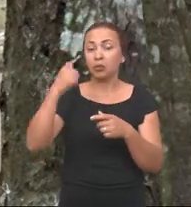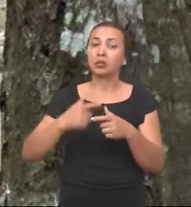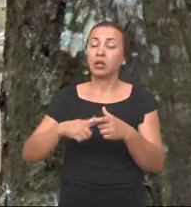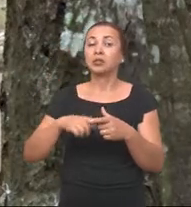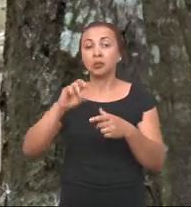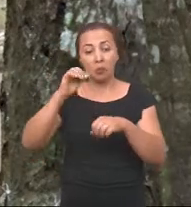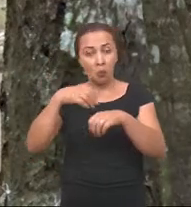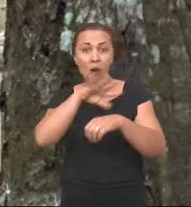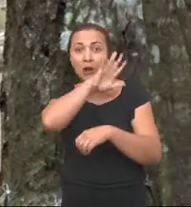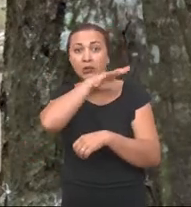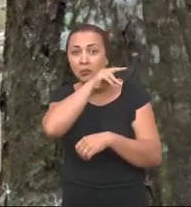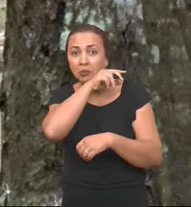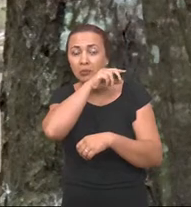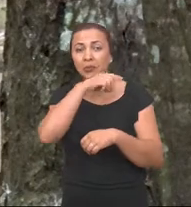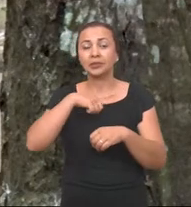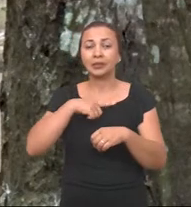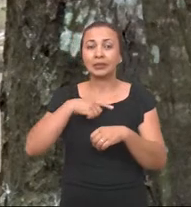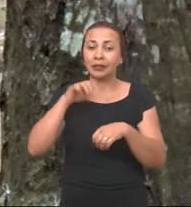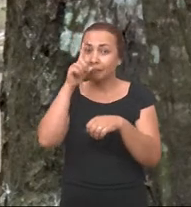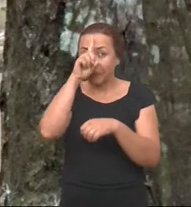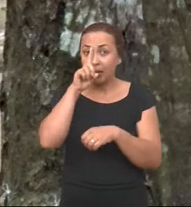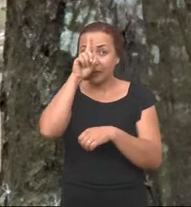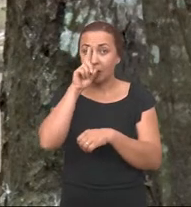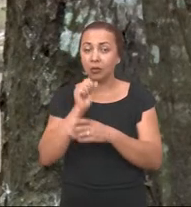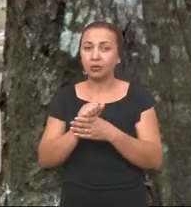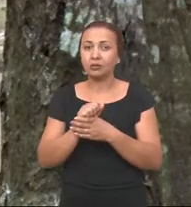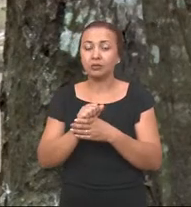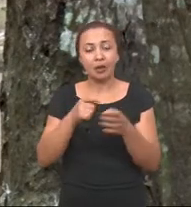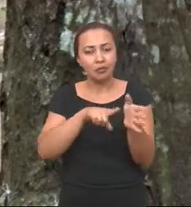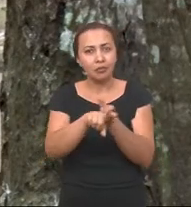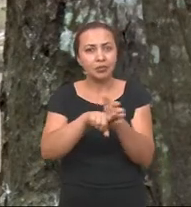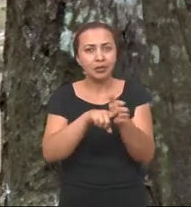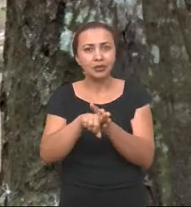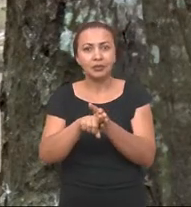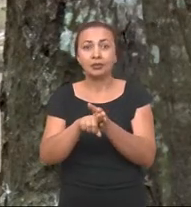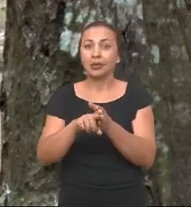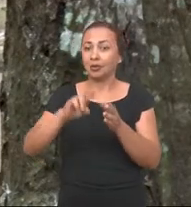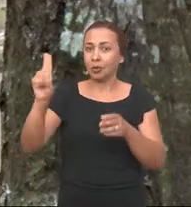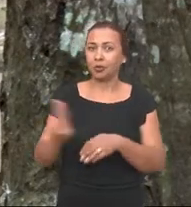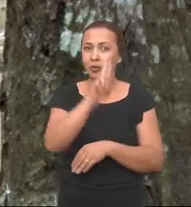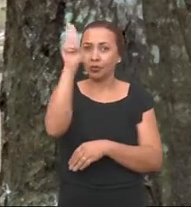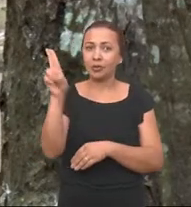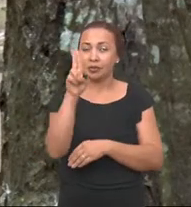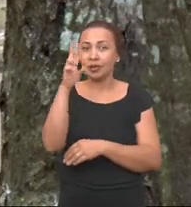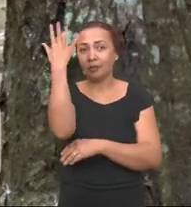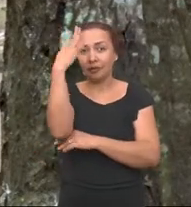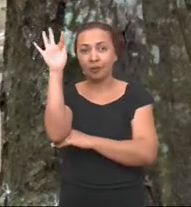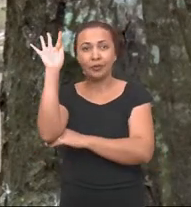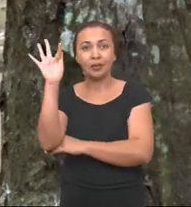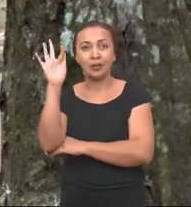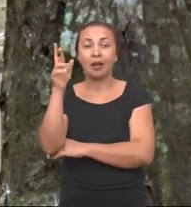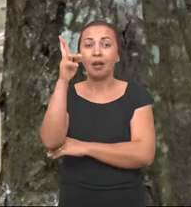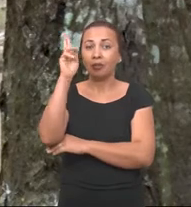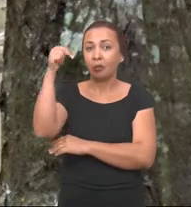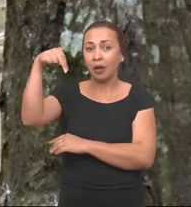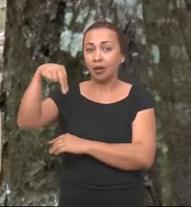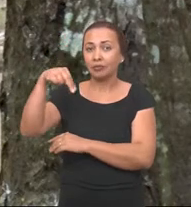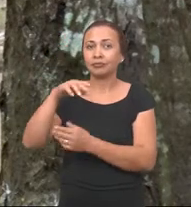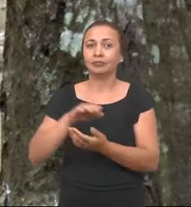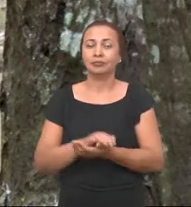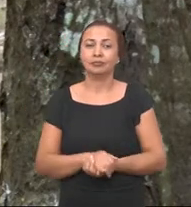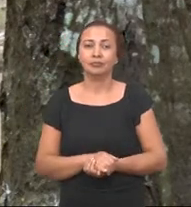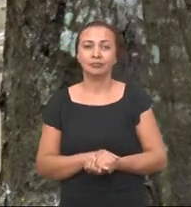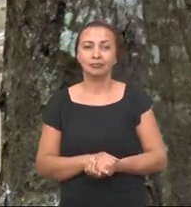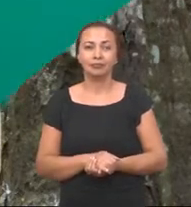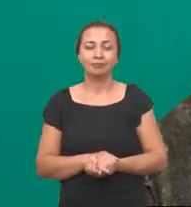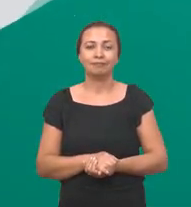animais peçonhentos. Esse é o resultado de uma pesquisa da Faculdade de Farmácia da Universidade Federal do Rio Grande do Norte.